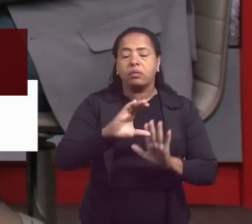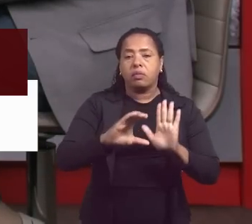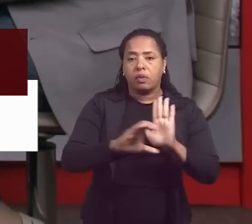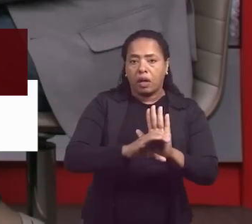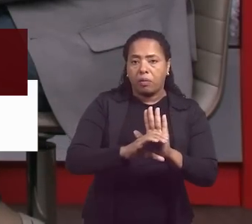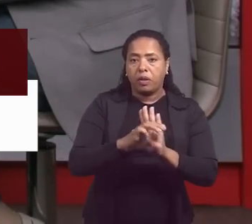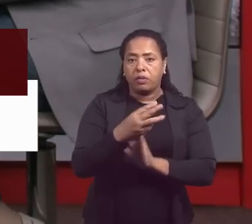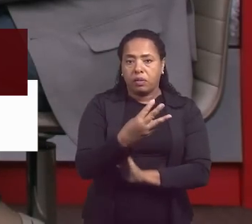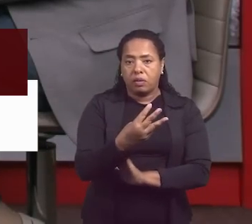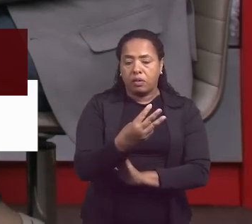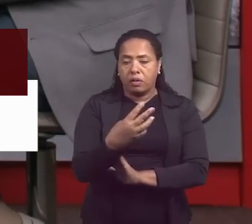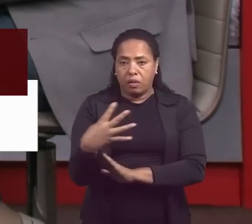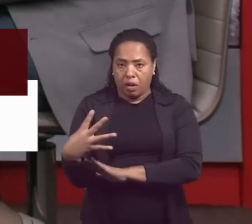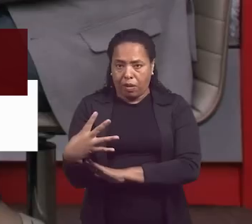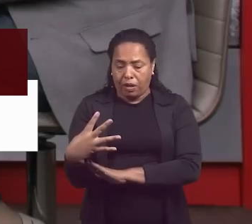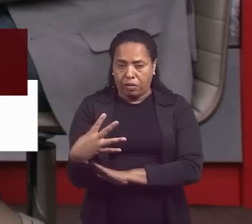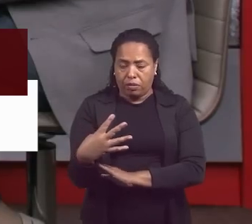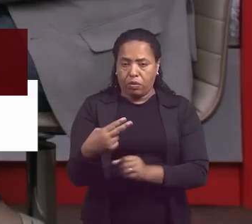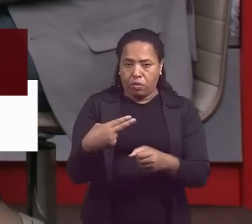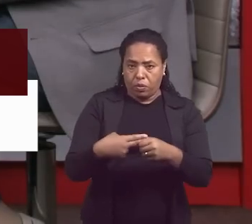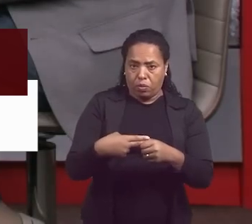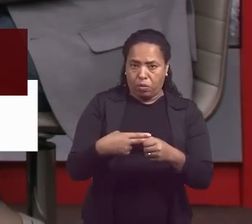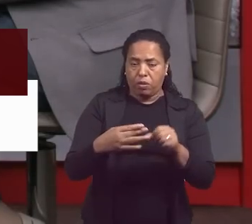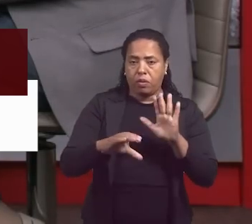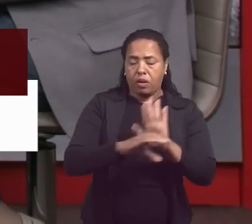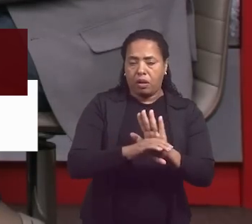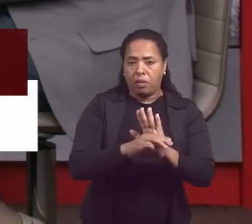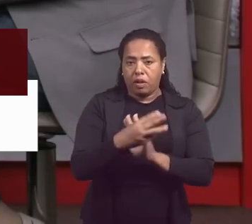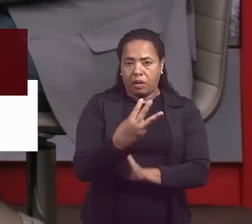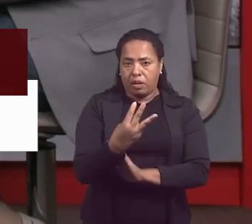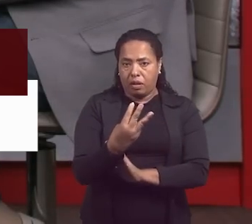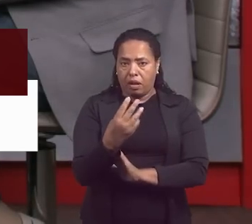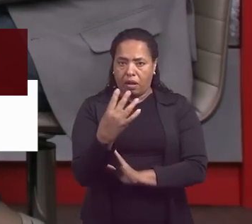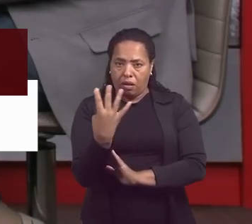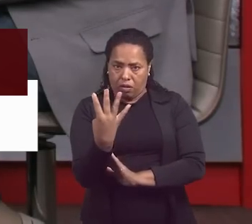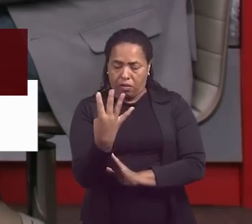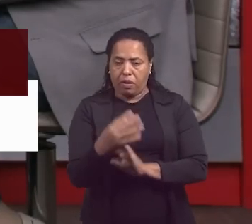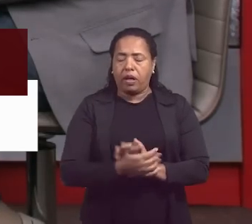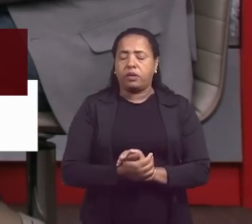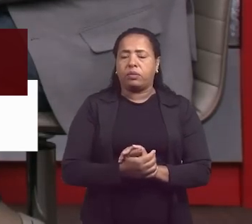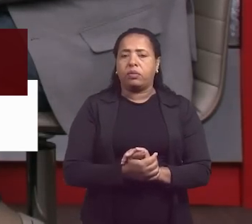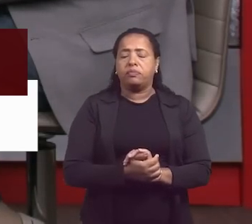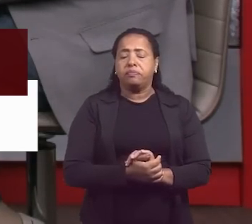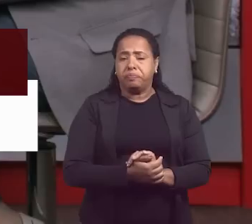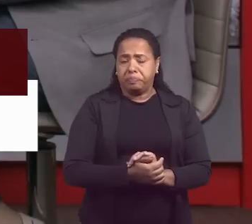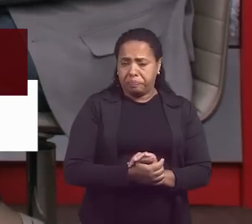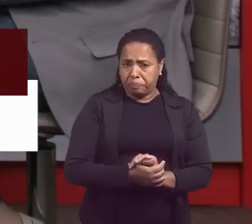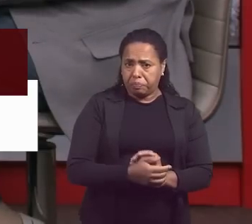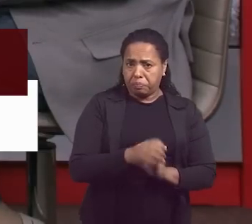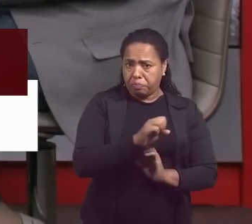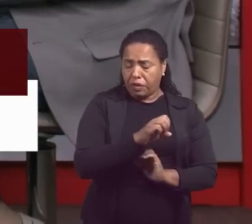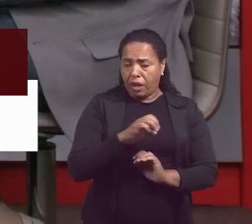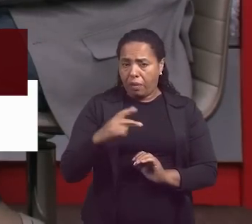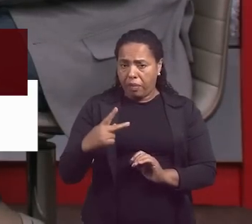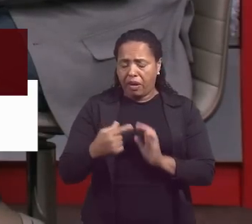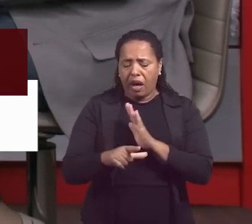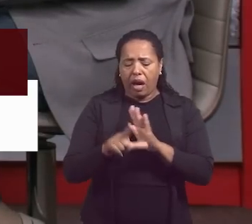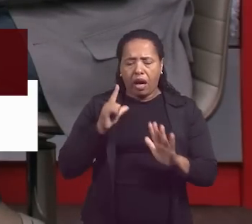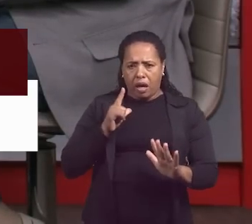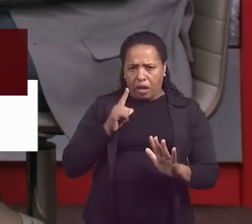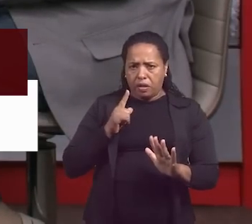capítulo 34. Números, capítulo 34. No episódio anterior, nós vimos que o Senhor